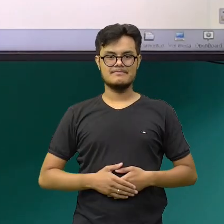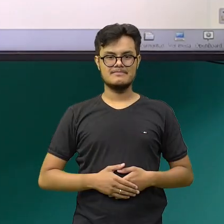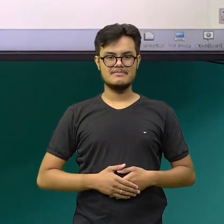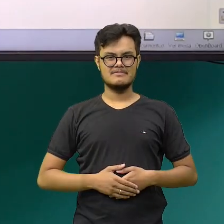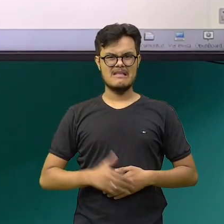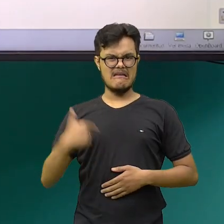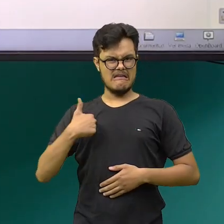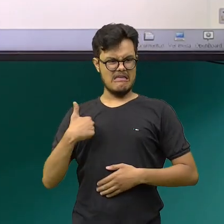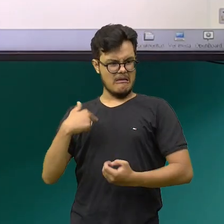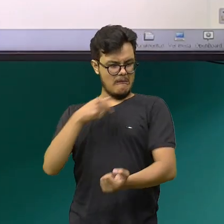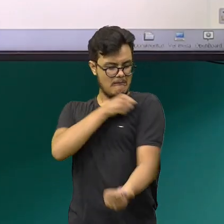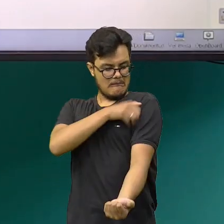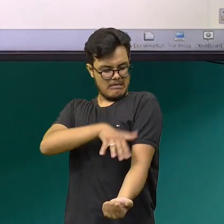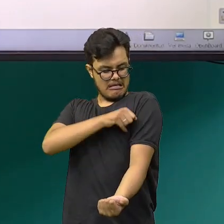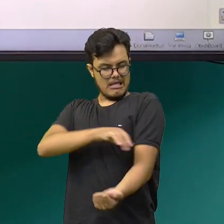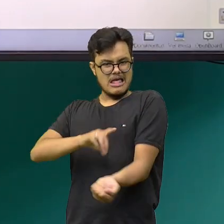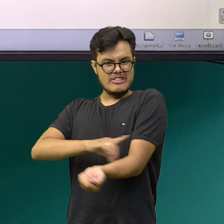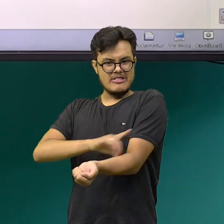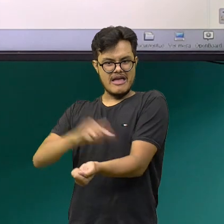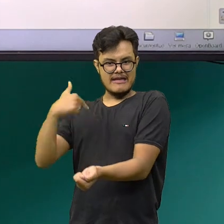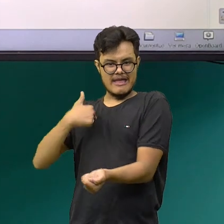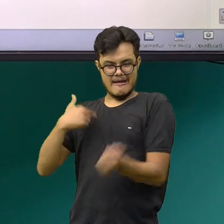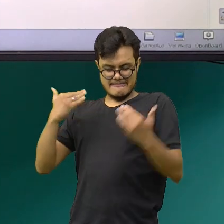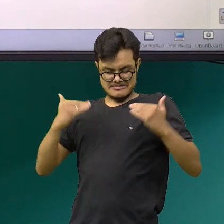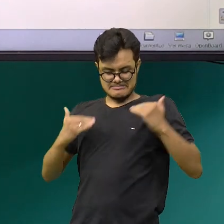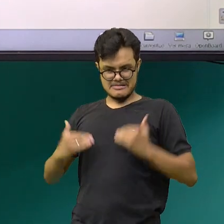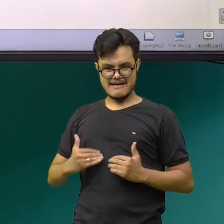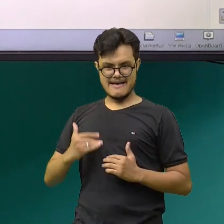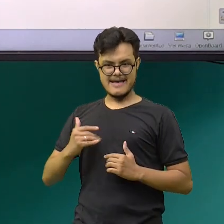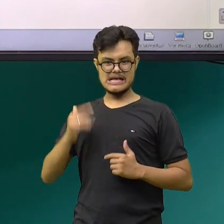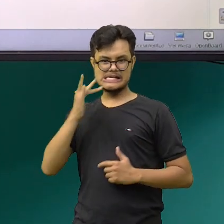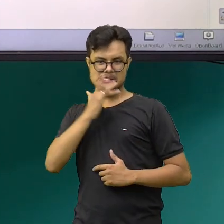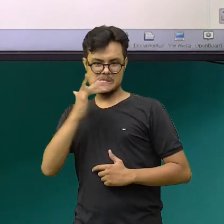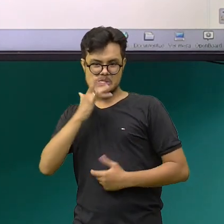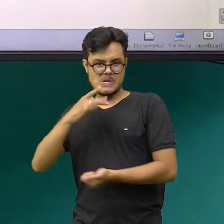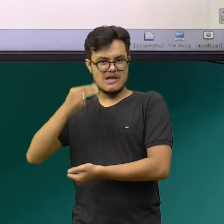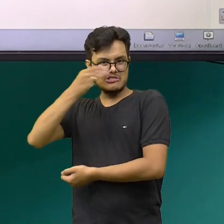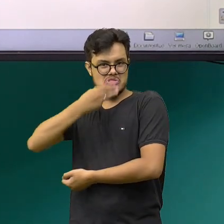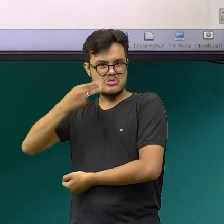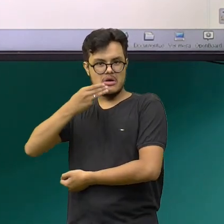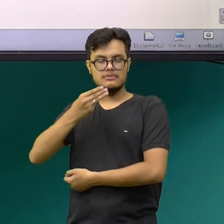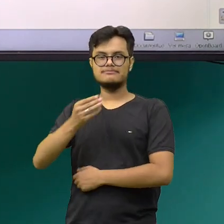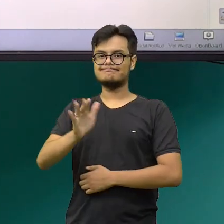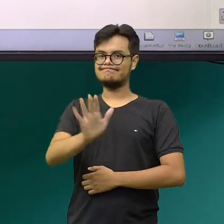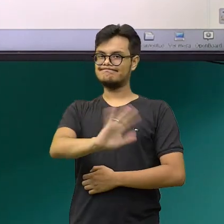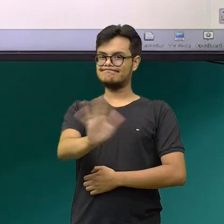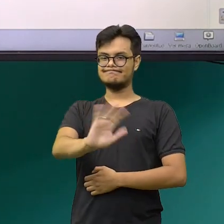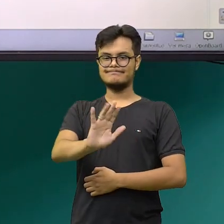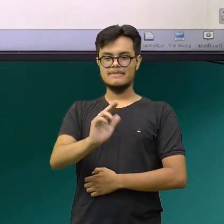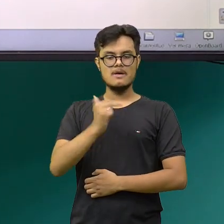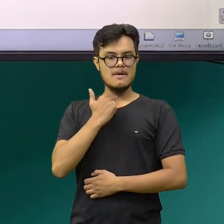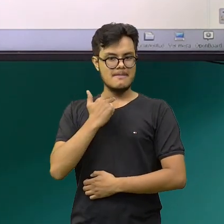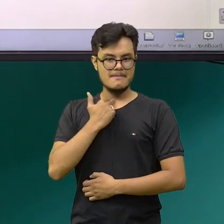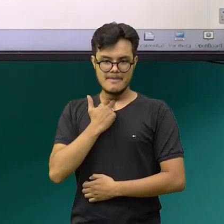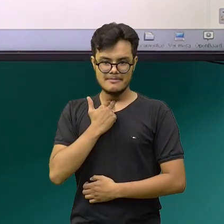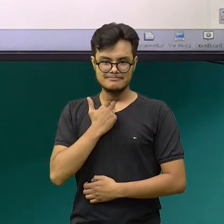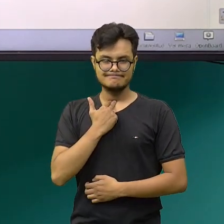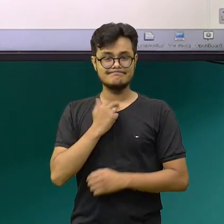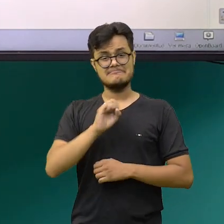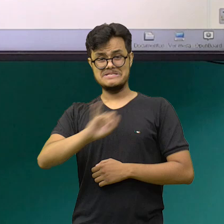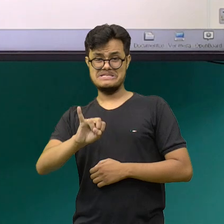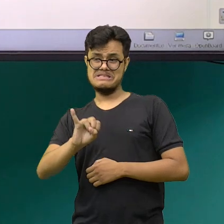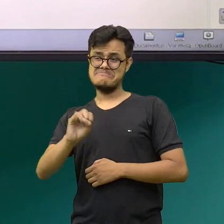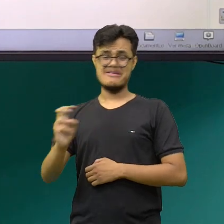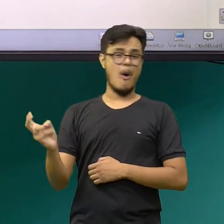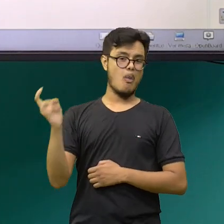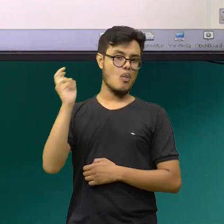sangue doce, não, porque eu já sou doce. Eu quero meu sangue doce. Não. O Drácula pode até curtir isso,